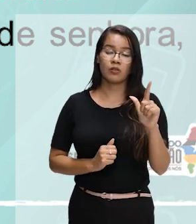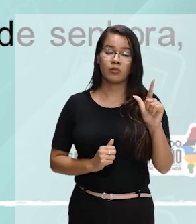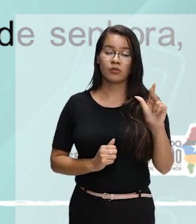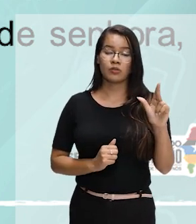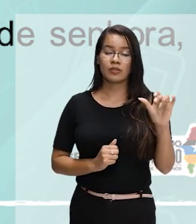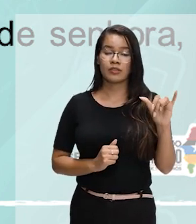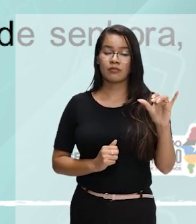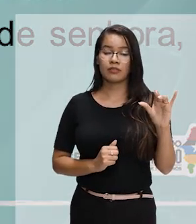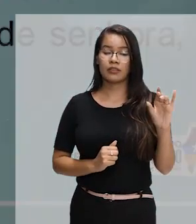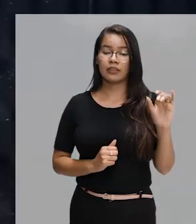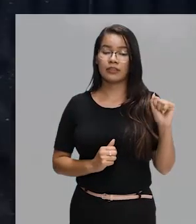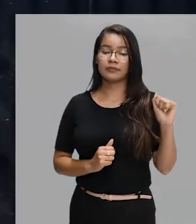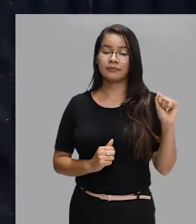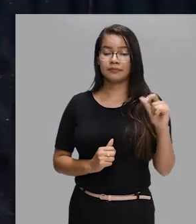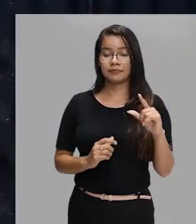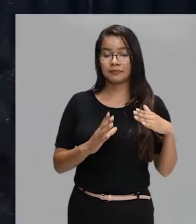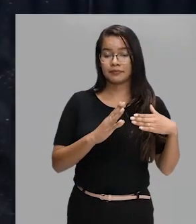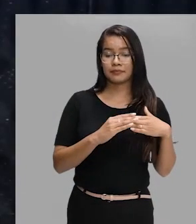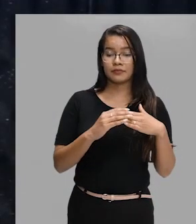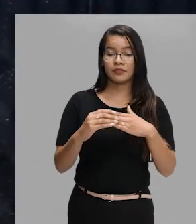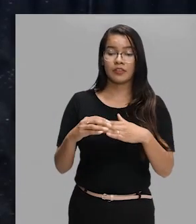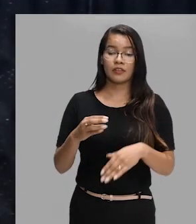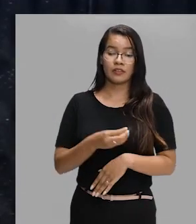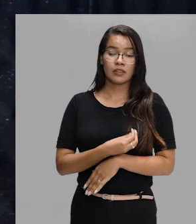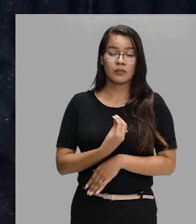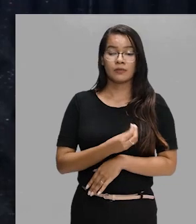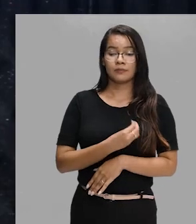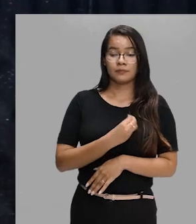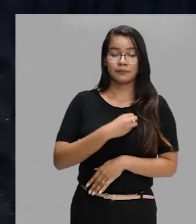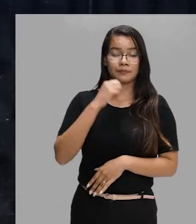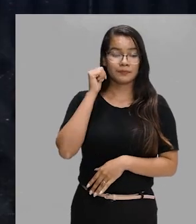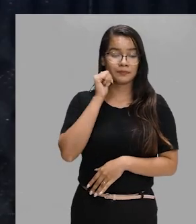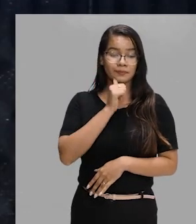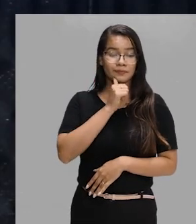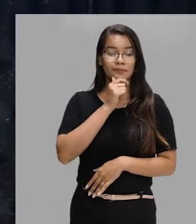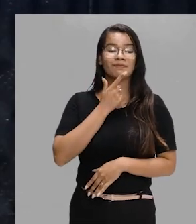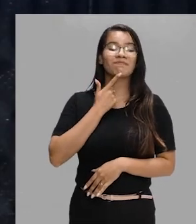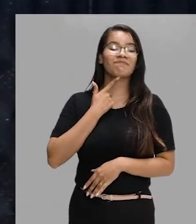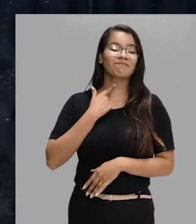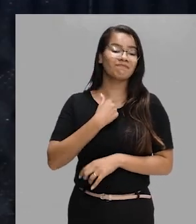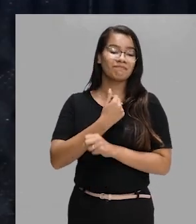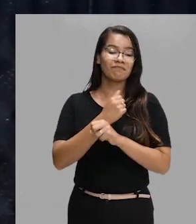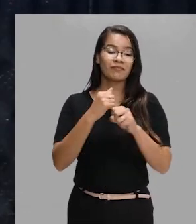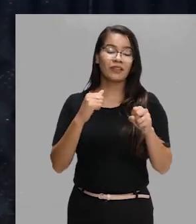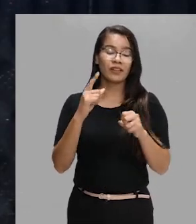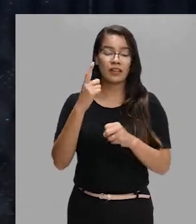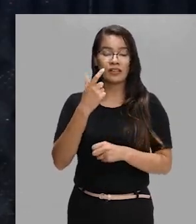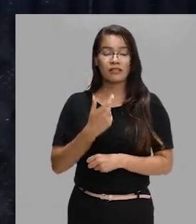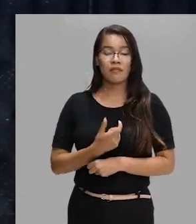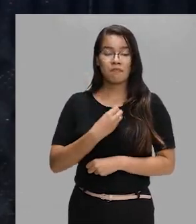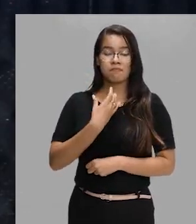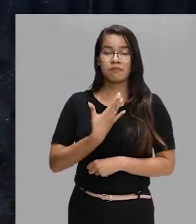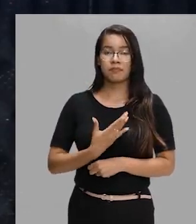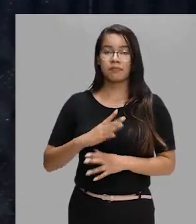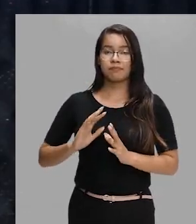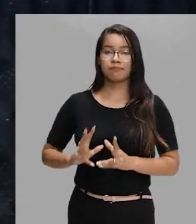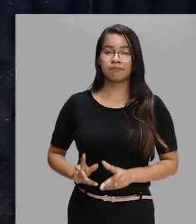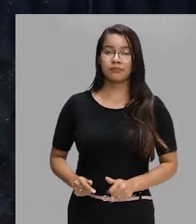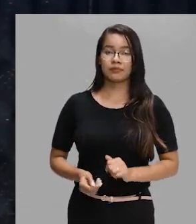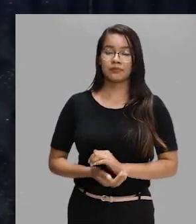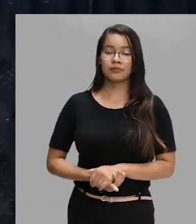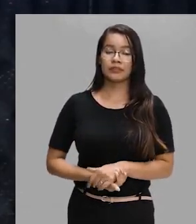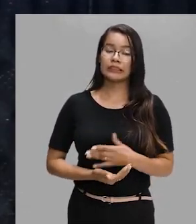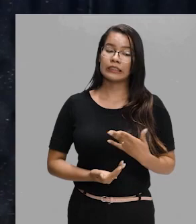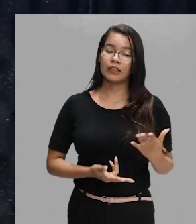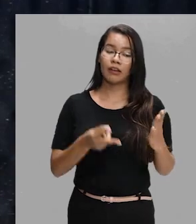o resumo mais ou menos da obra Lucila, tá certo? Que você deve conhecer, tá bom? A